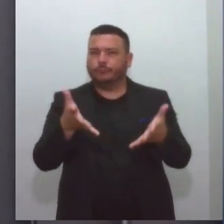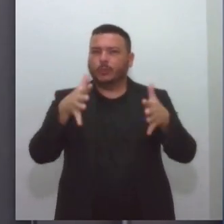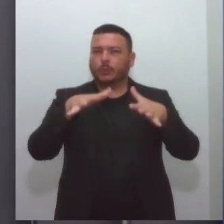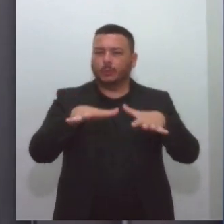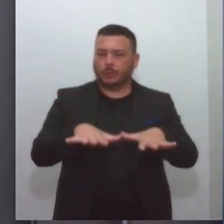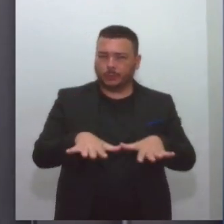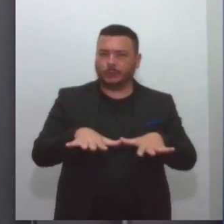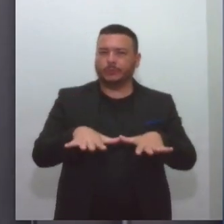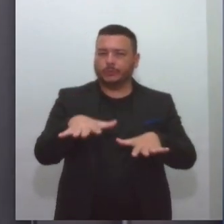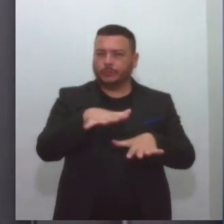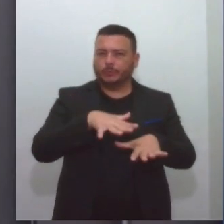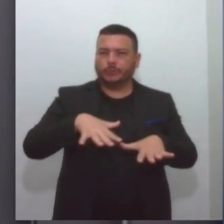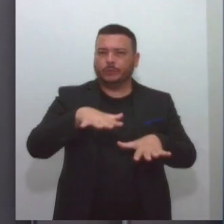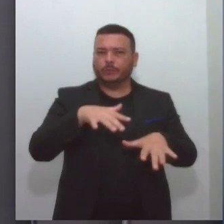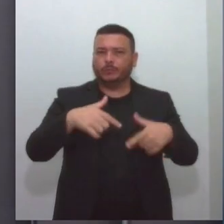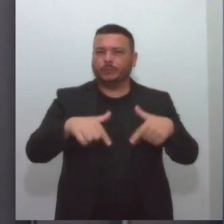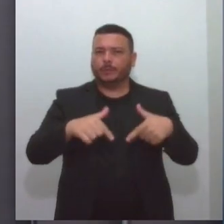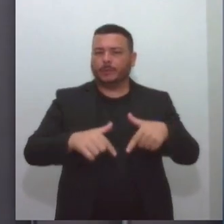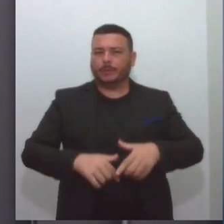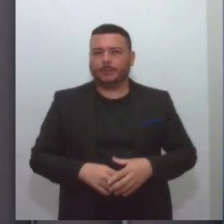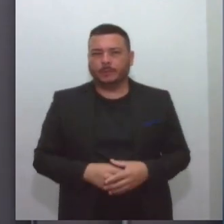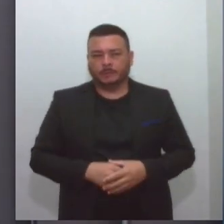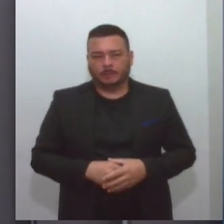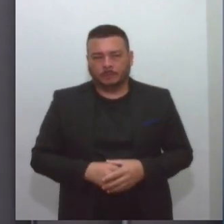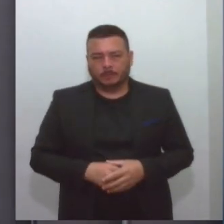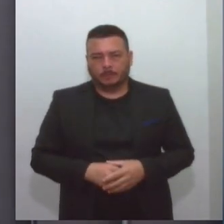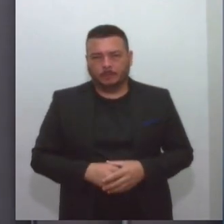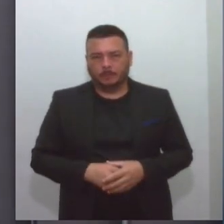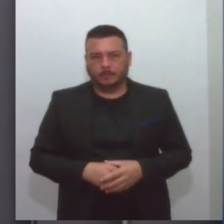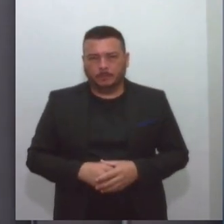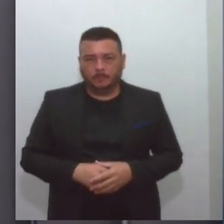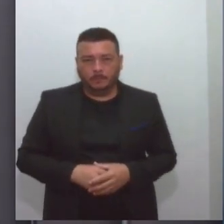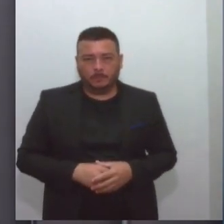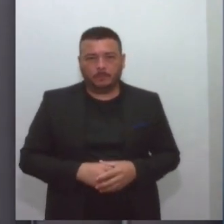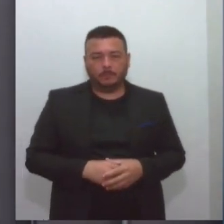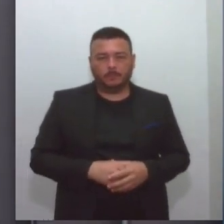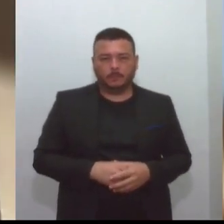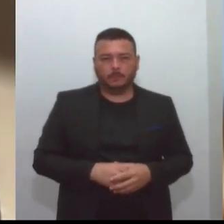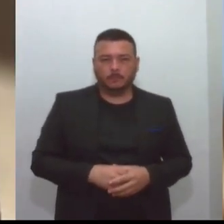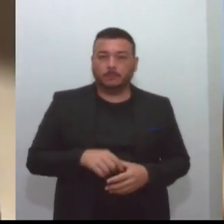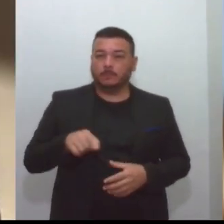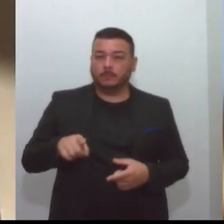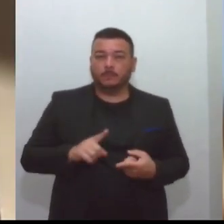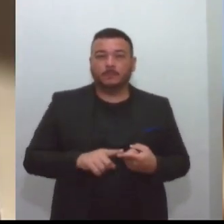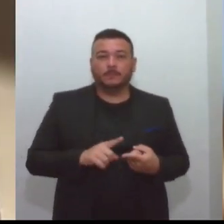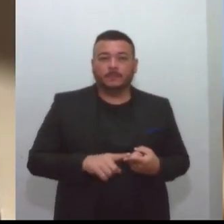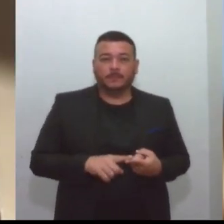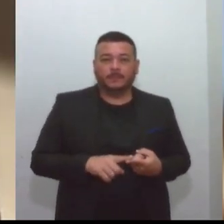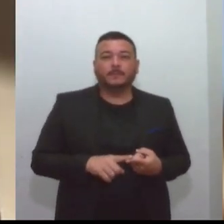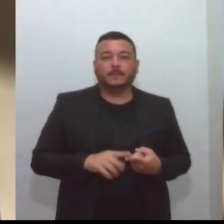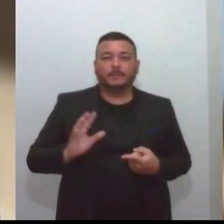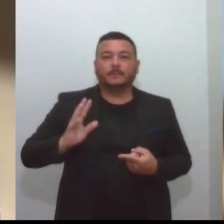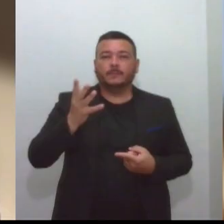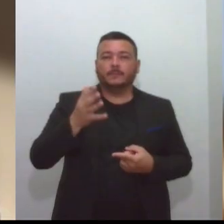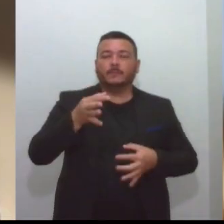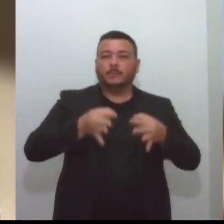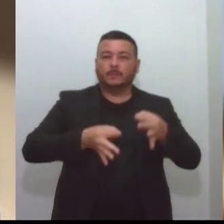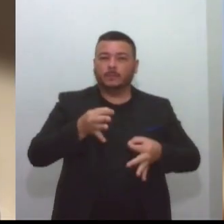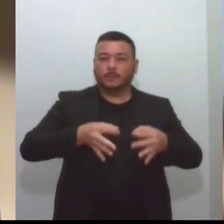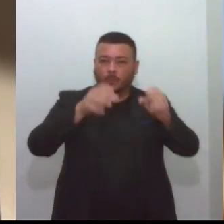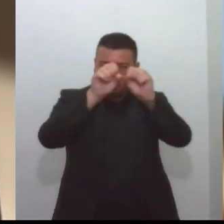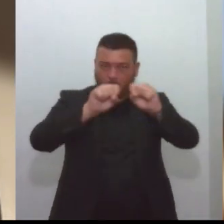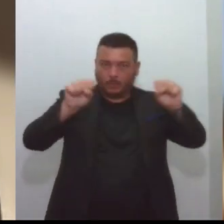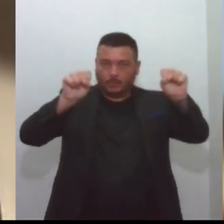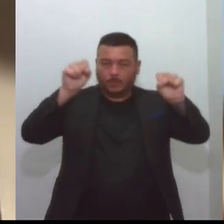ambiente laboral? Este evento ele está acontecendo no Tribunal Superior do Trabalho, em